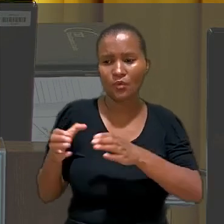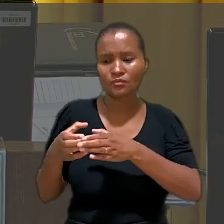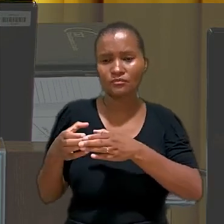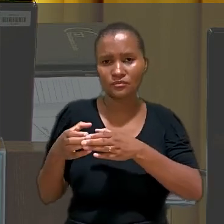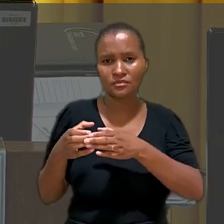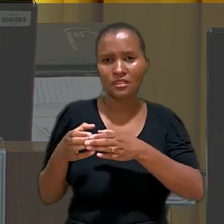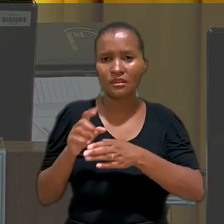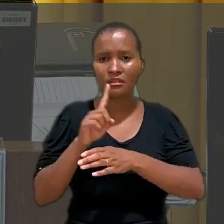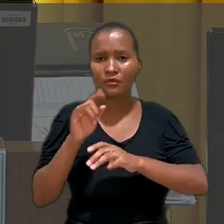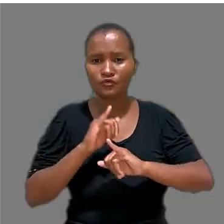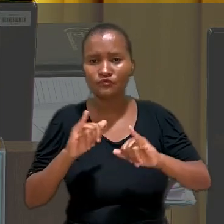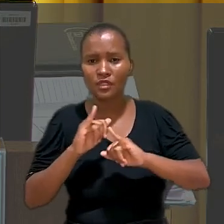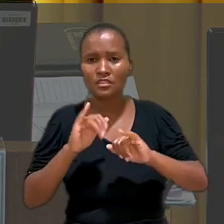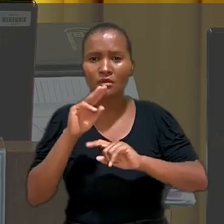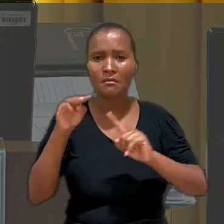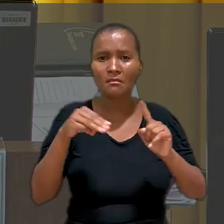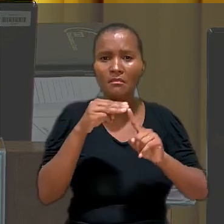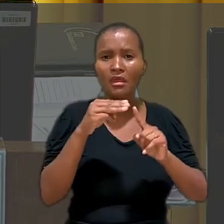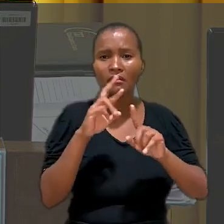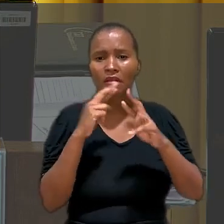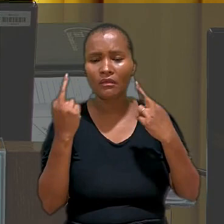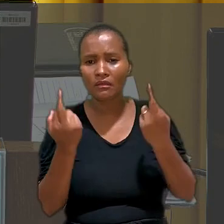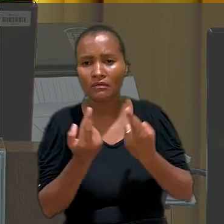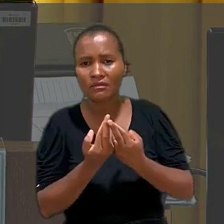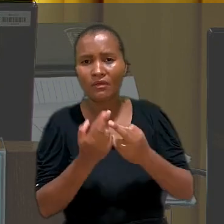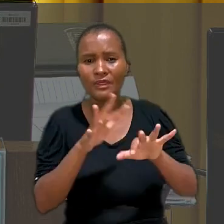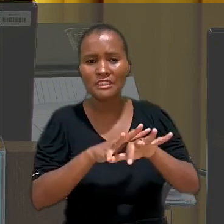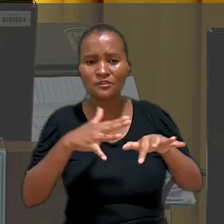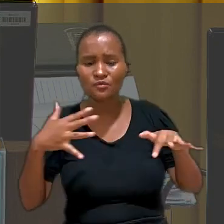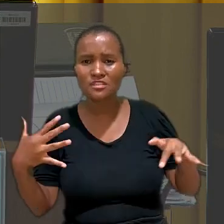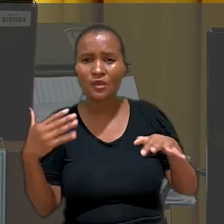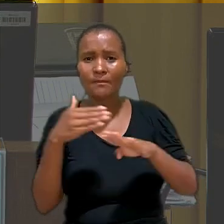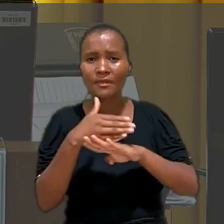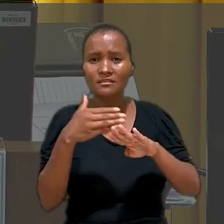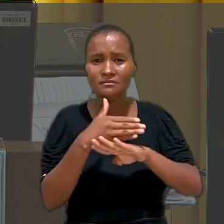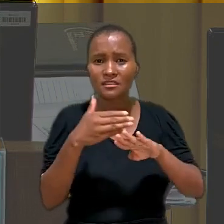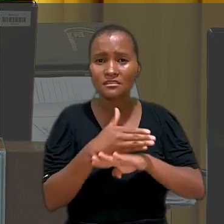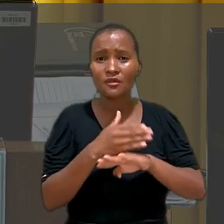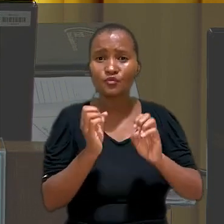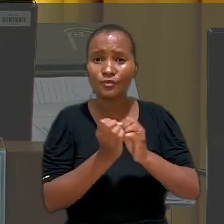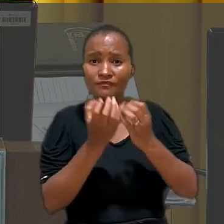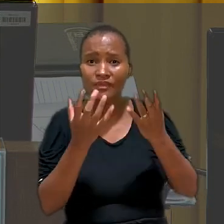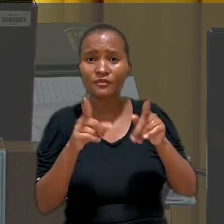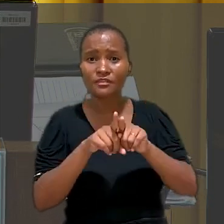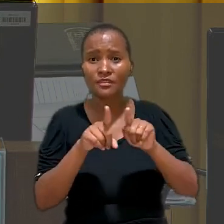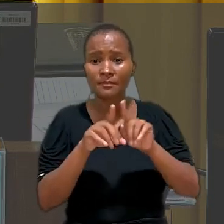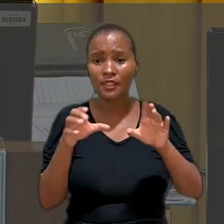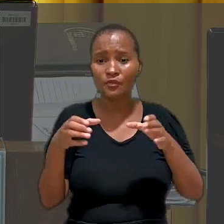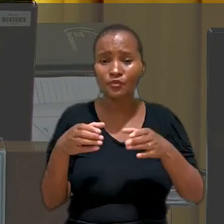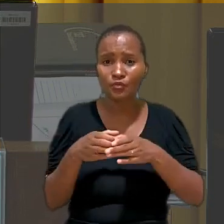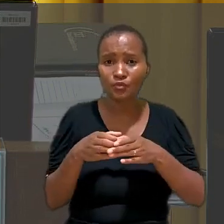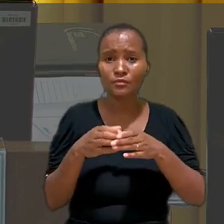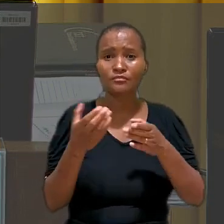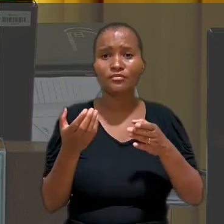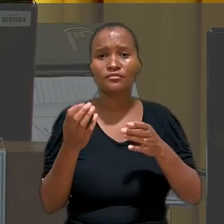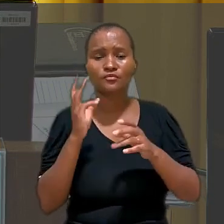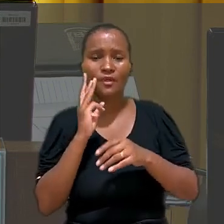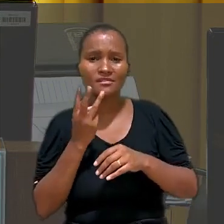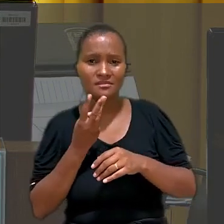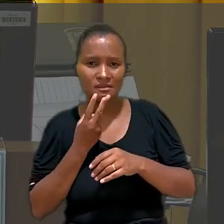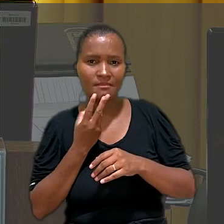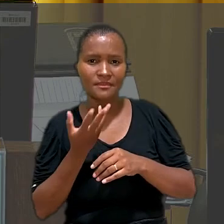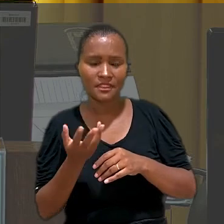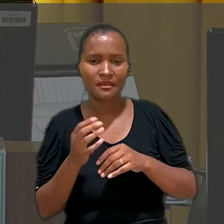equipe, não divulgação das metas em reuniões, exclusão da participação dos eventos e grupos de WhatsApp e, sobretudo, estagnação